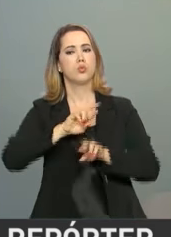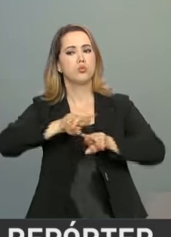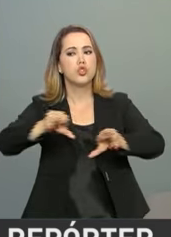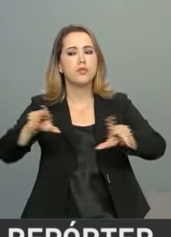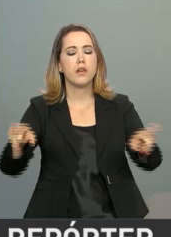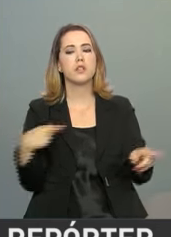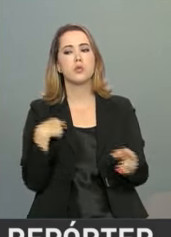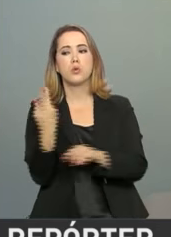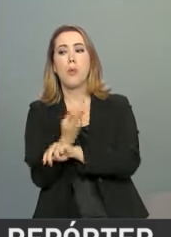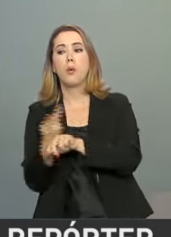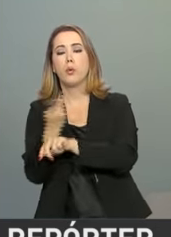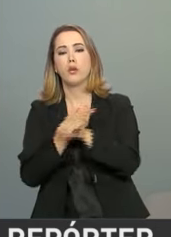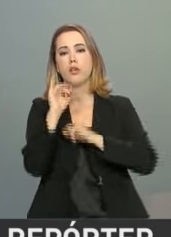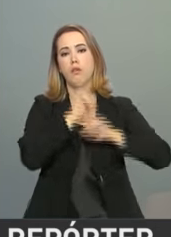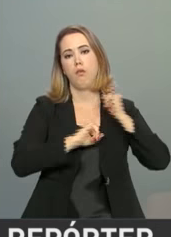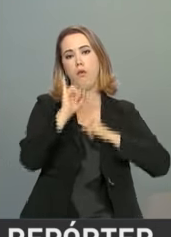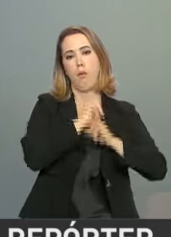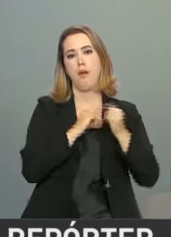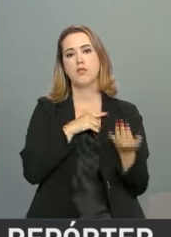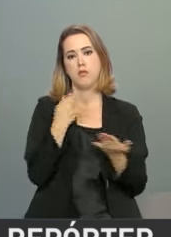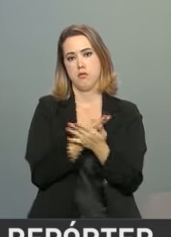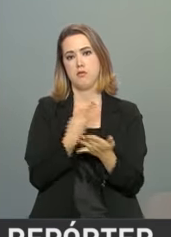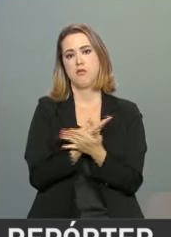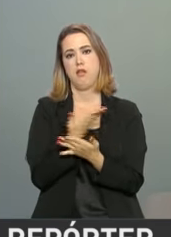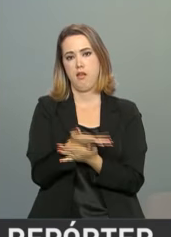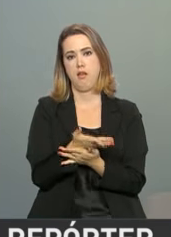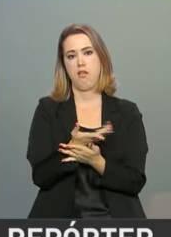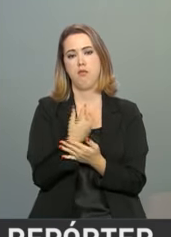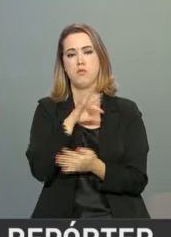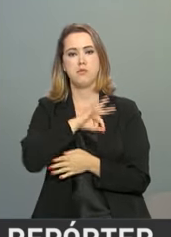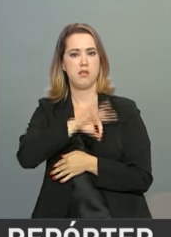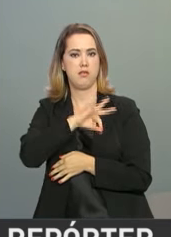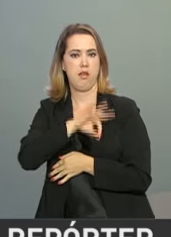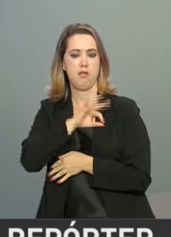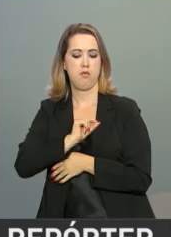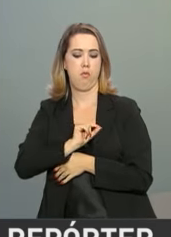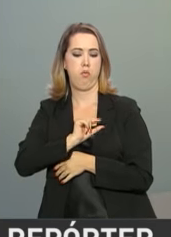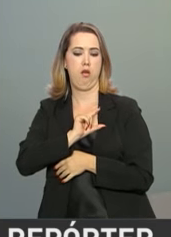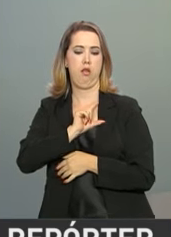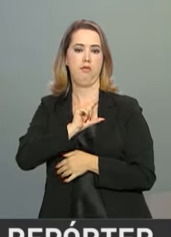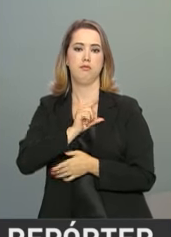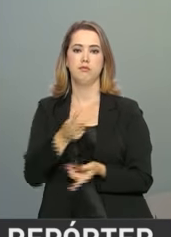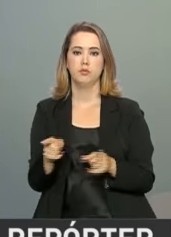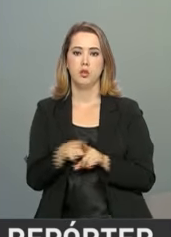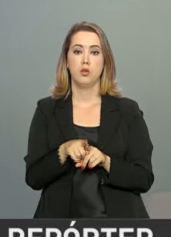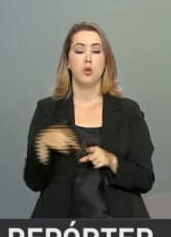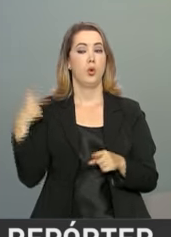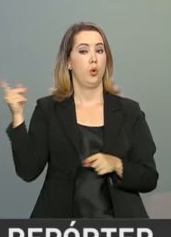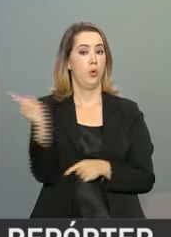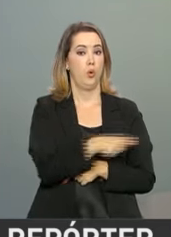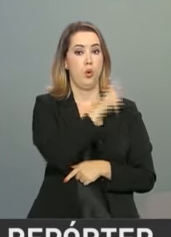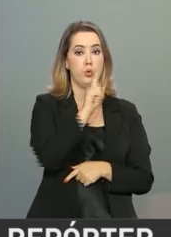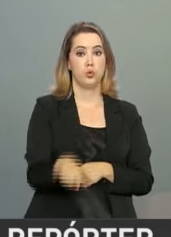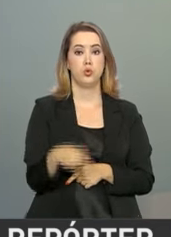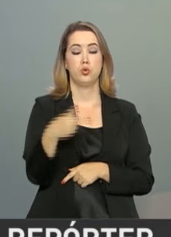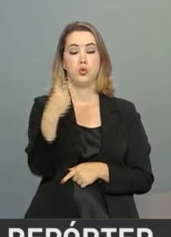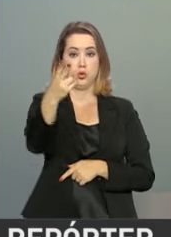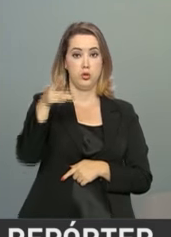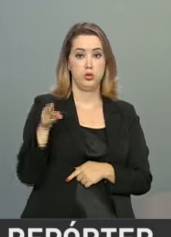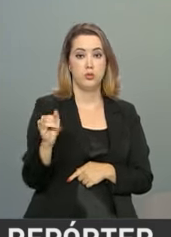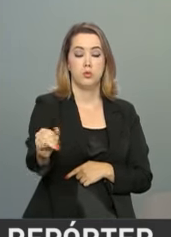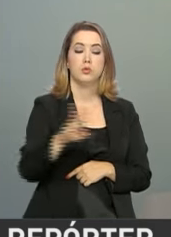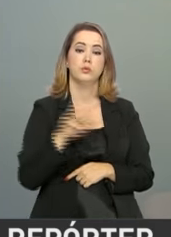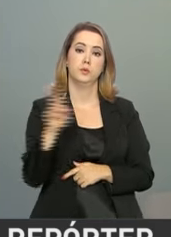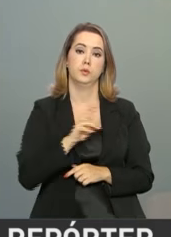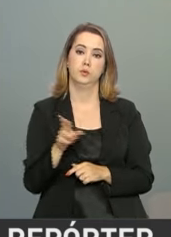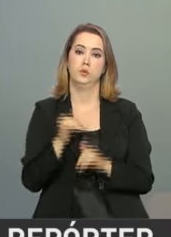Cadastro Nacional de Pessoa Jurídica. O impacto desses cortes será de cerca de R$ 25hões deais.